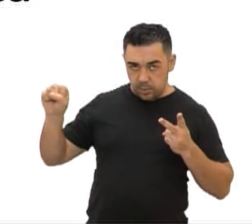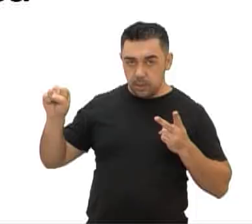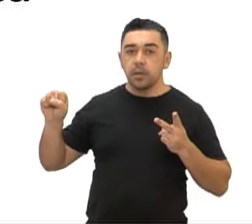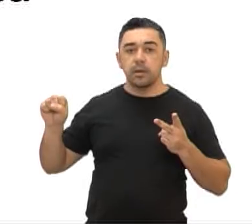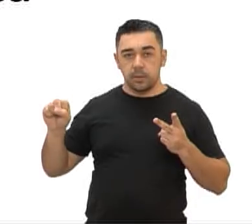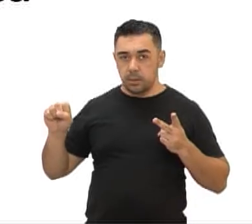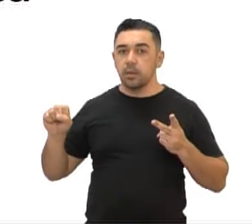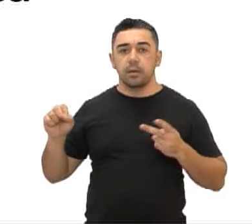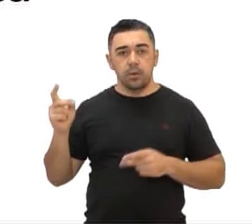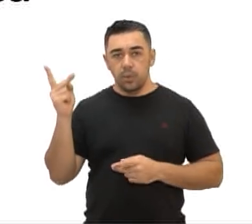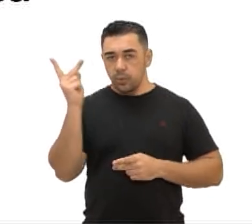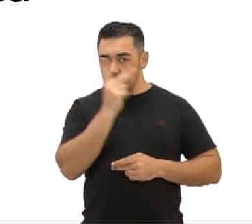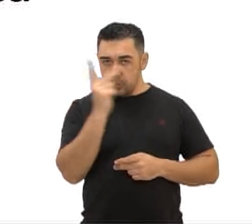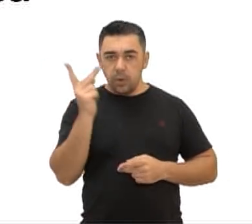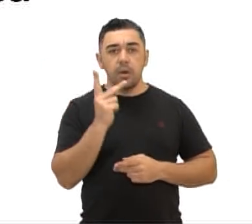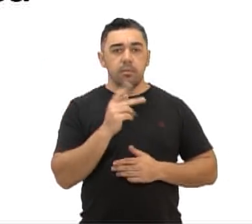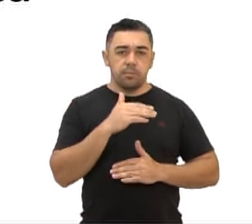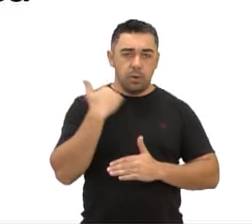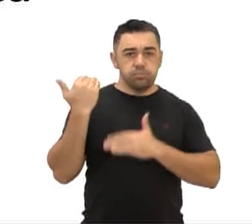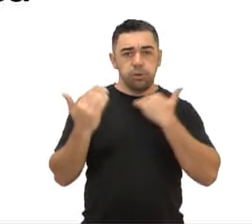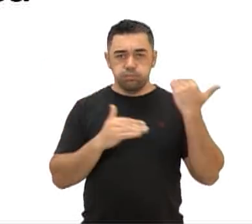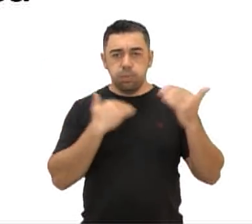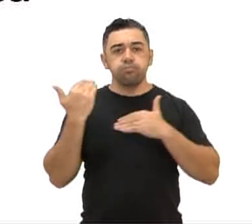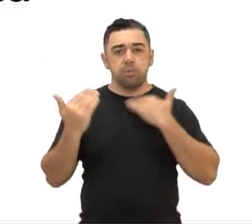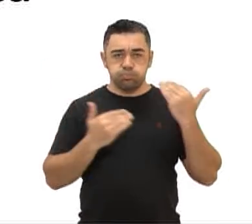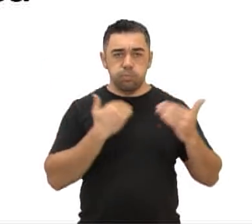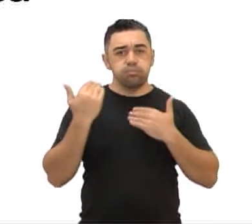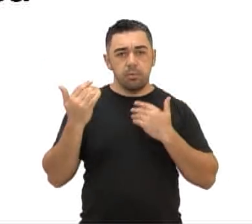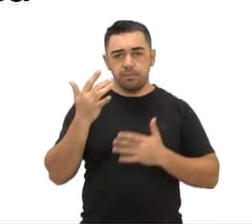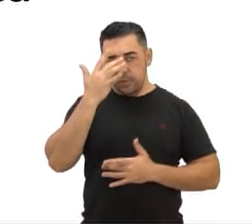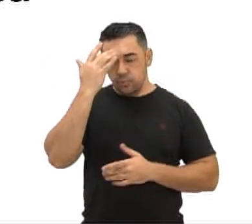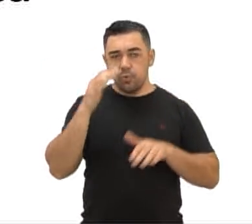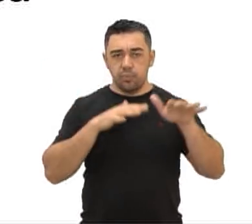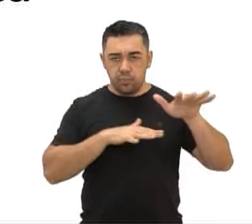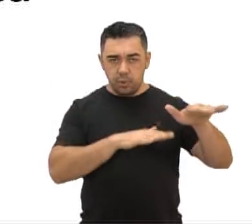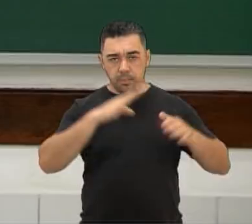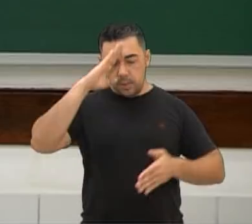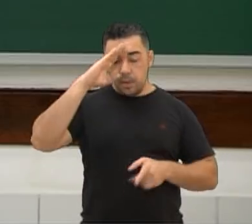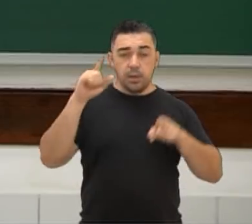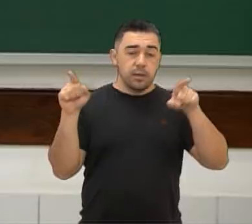Apesar das enormes perdas humanas que eles tiveram, você tem